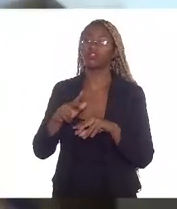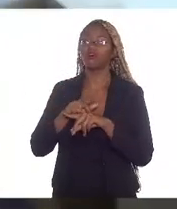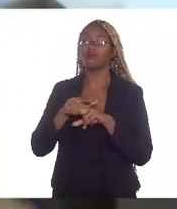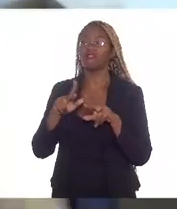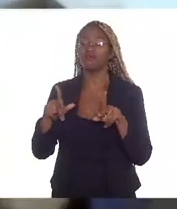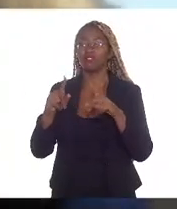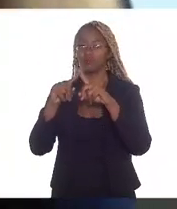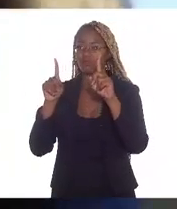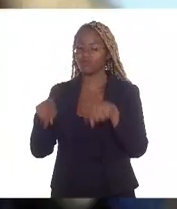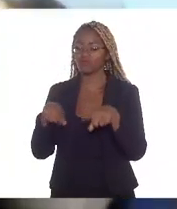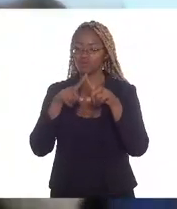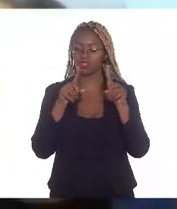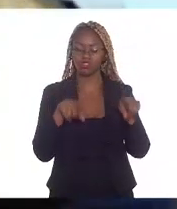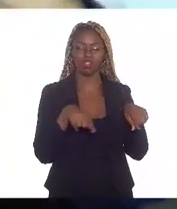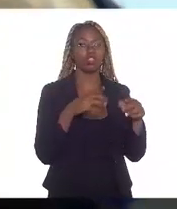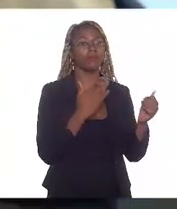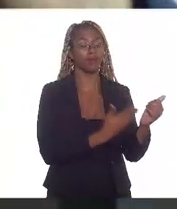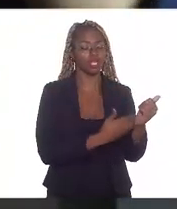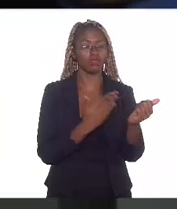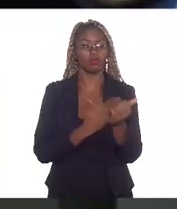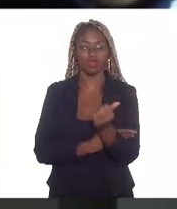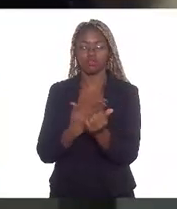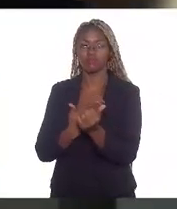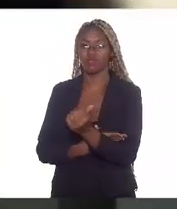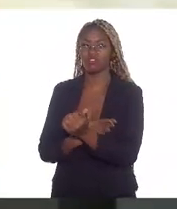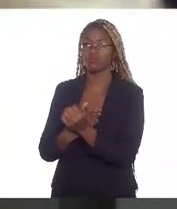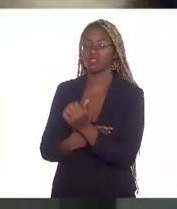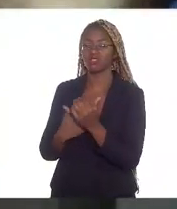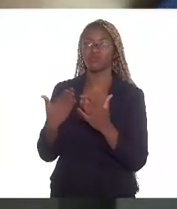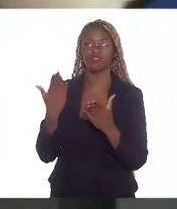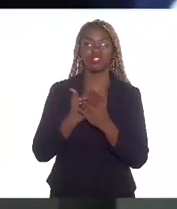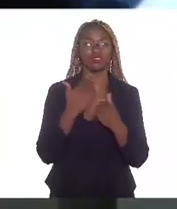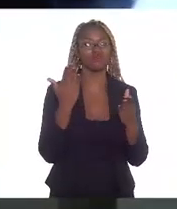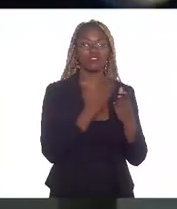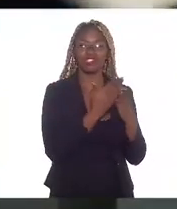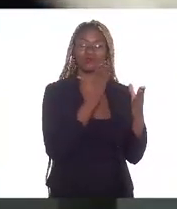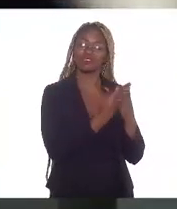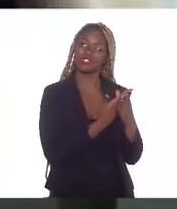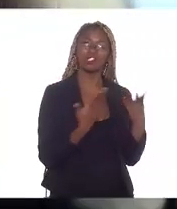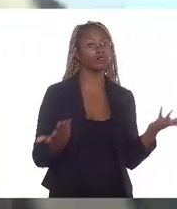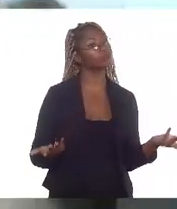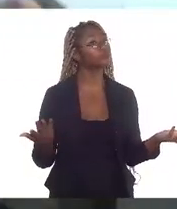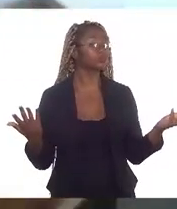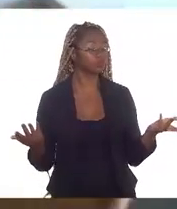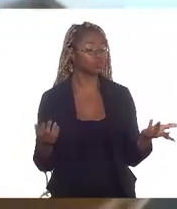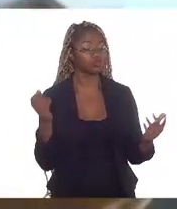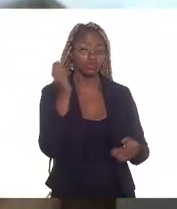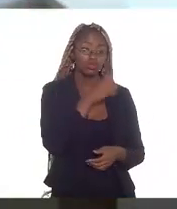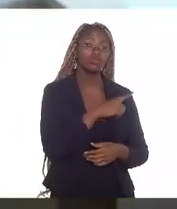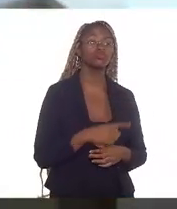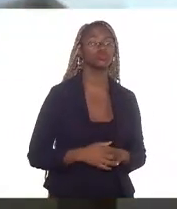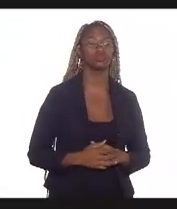funcionários públicos, não tendo processos ou ações populares, de propriedade, de 700 ao longo do tempo.